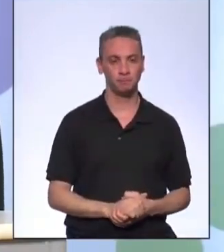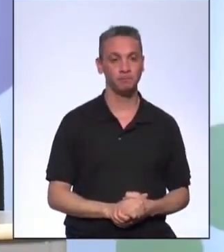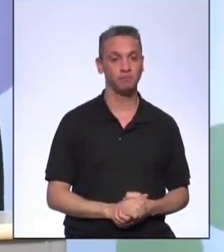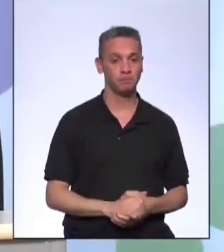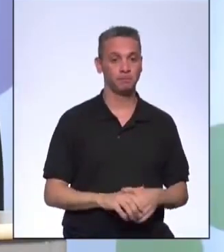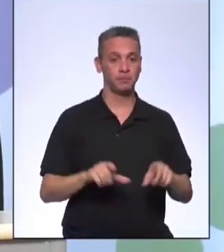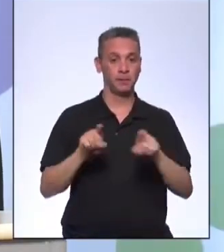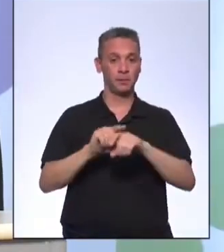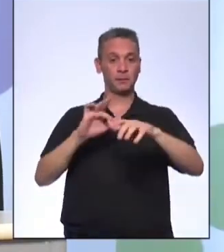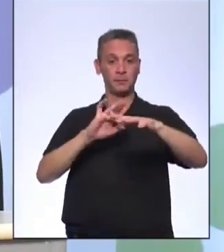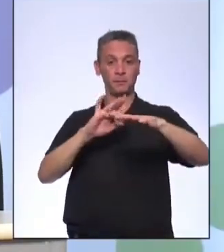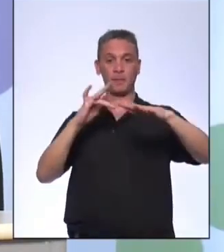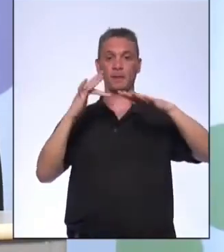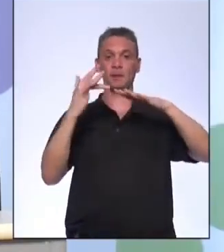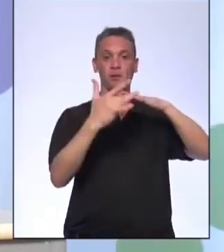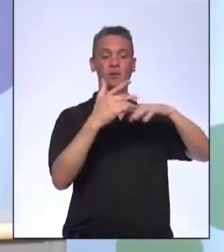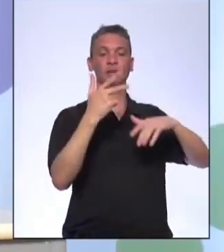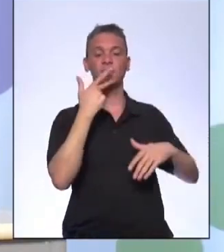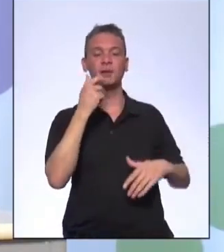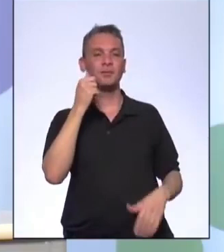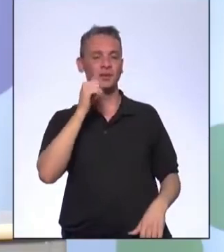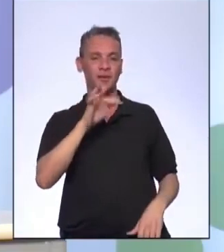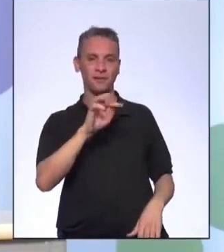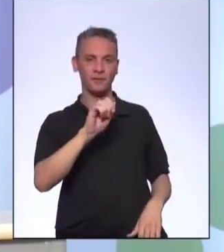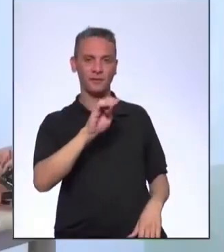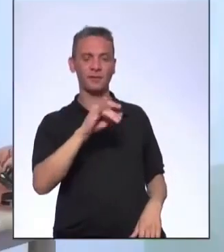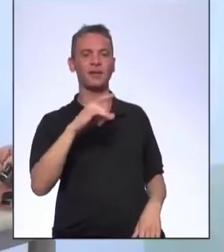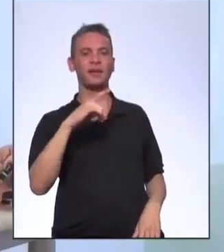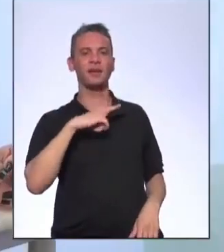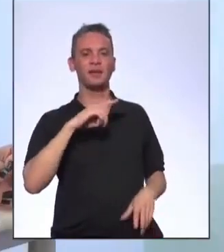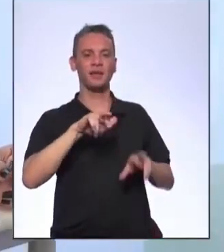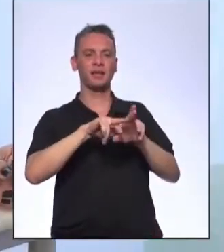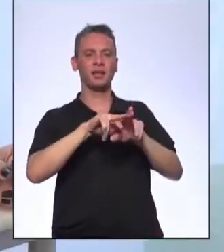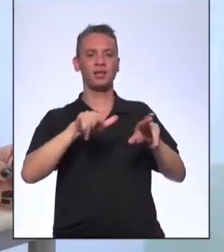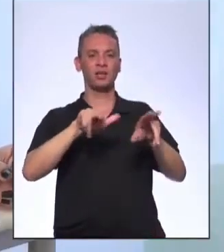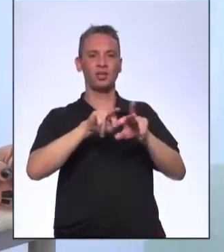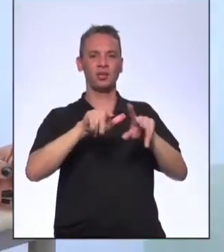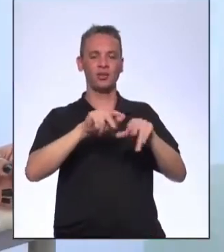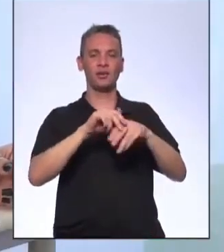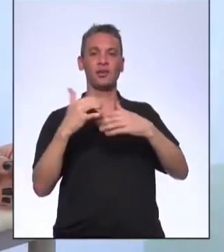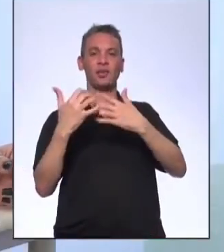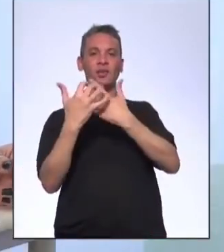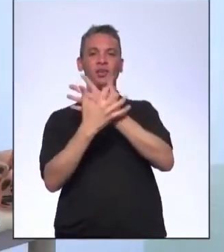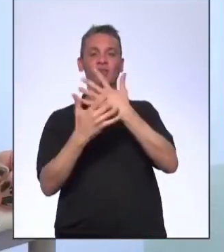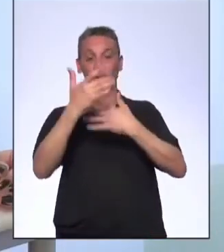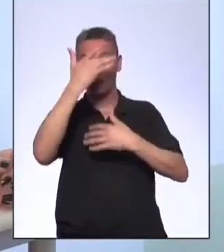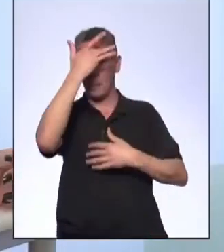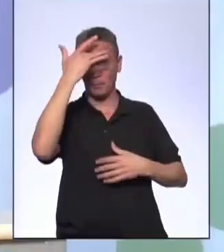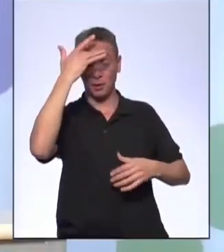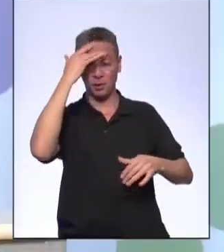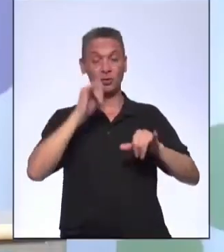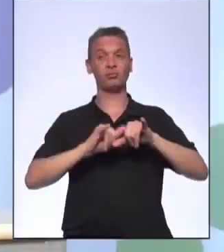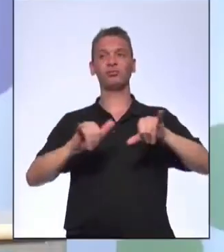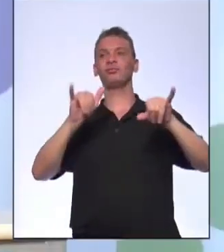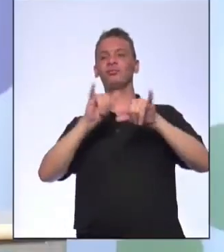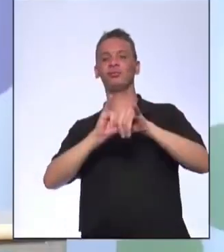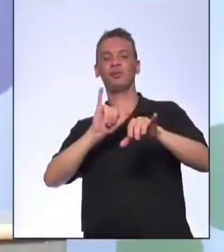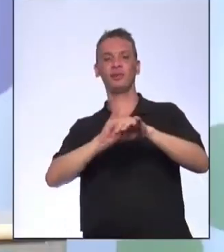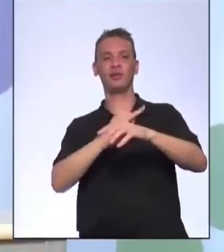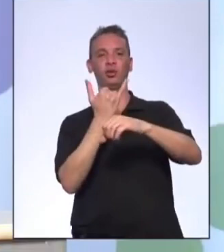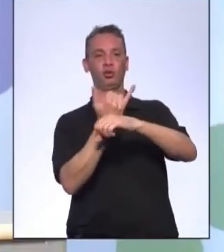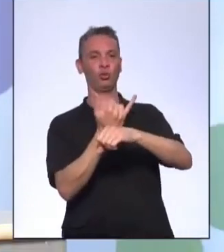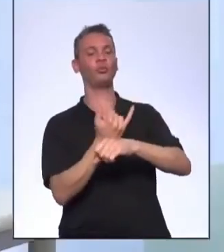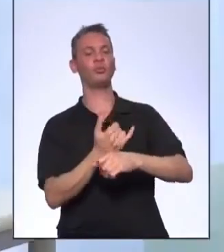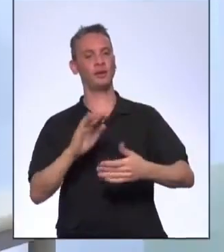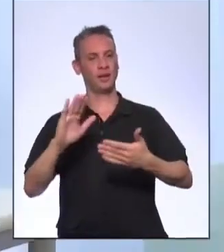Através das redes sociais. E aí, Fabi, nós temos muitas digital influencers, né? Por sinal, gosto